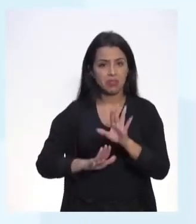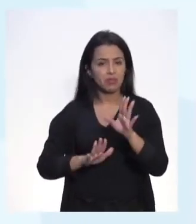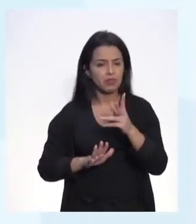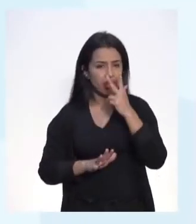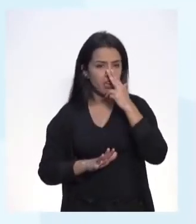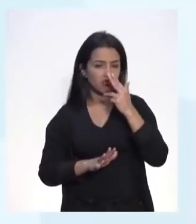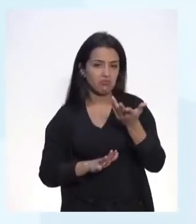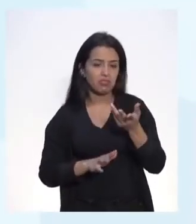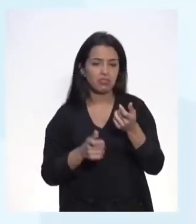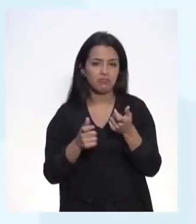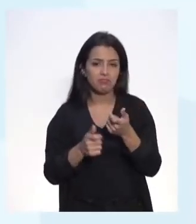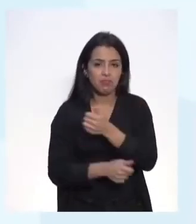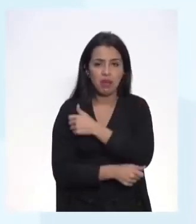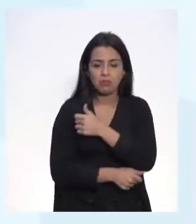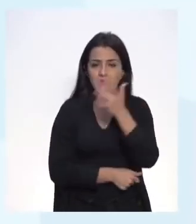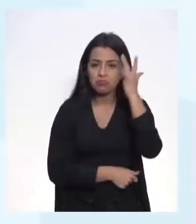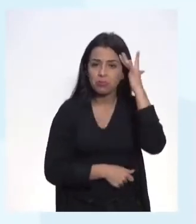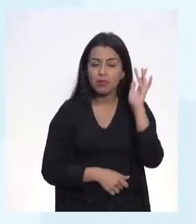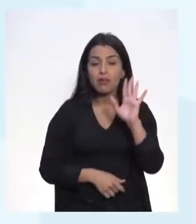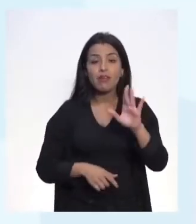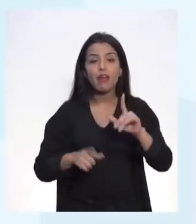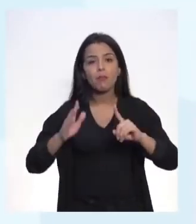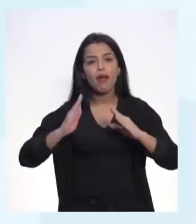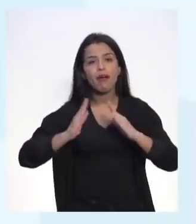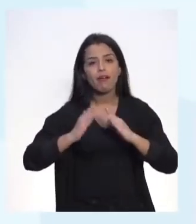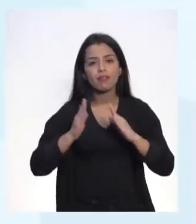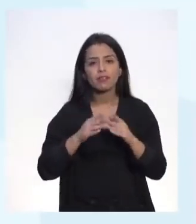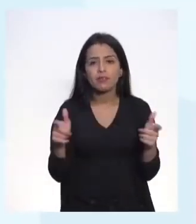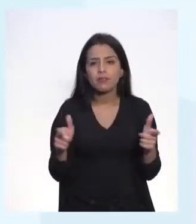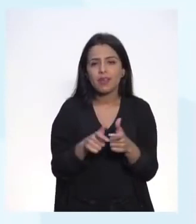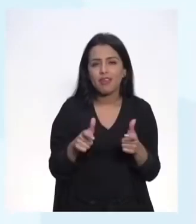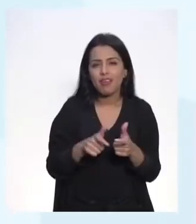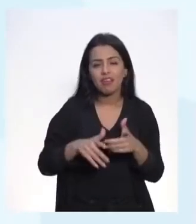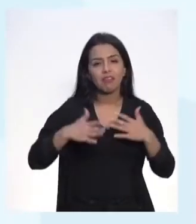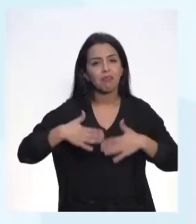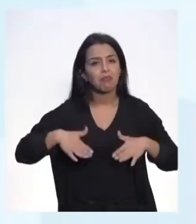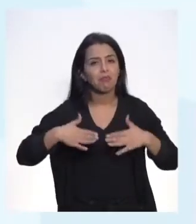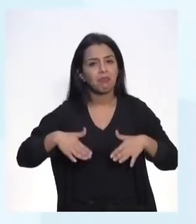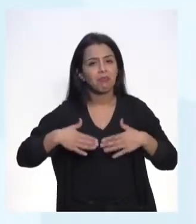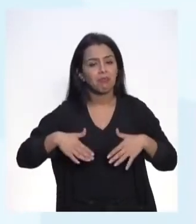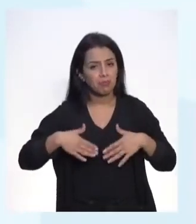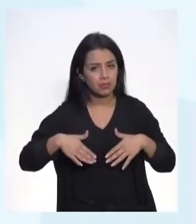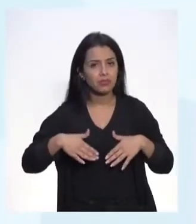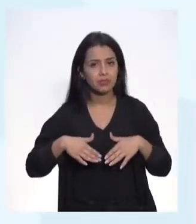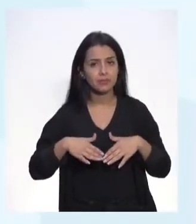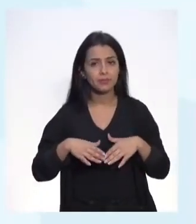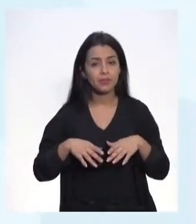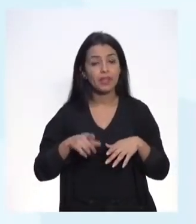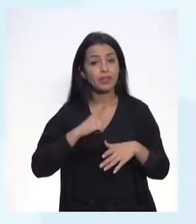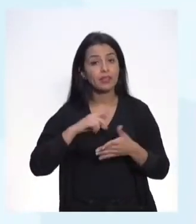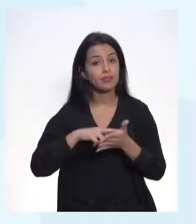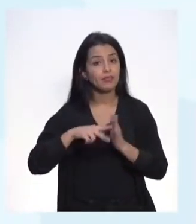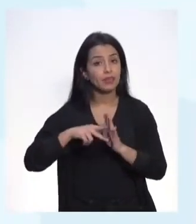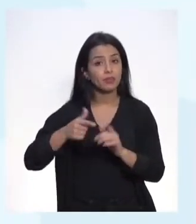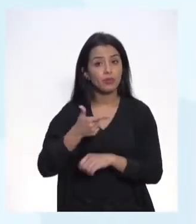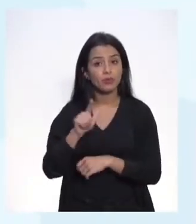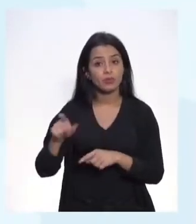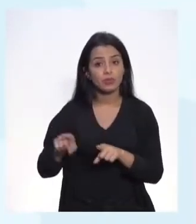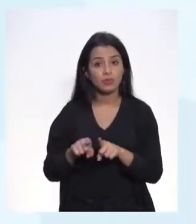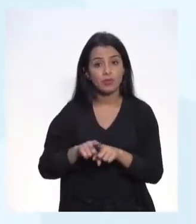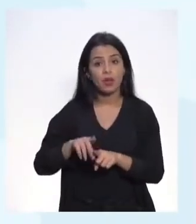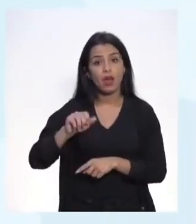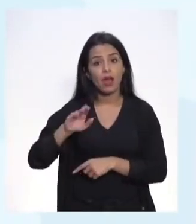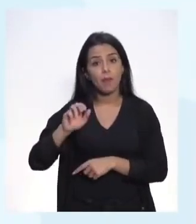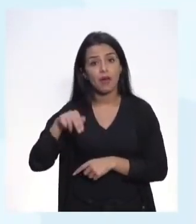aluno não soubesse, que é aquela casinha pequena, humilde, sem conforto, né? Aí tem outros significados aí, choupana, cabana,